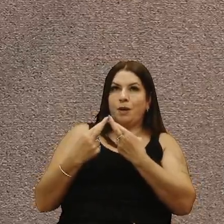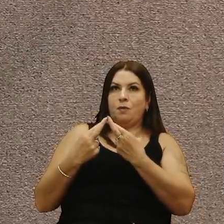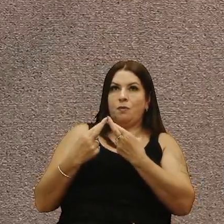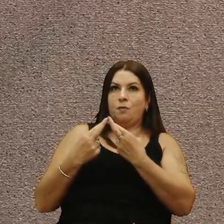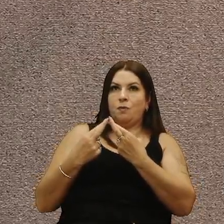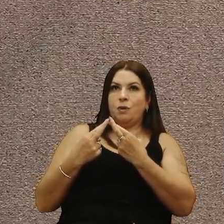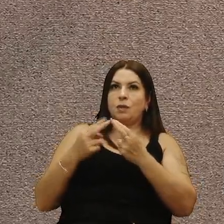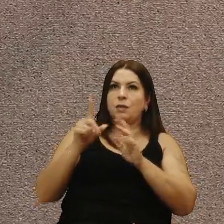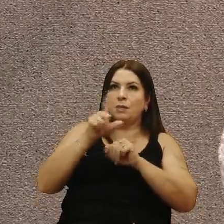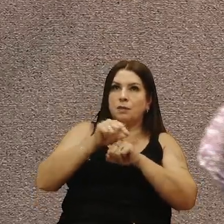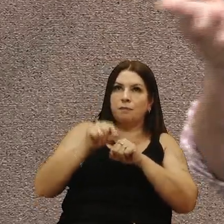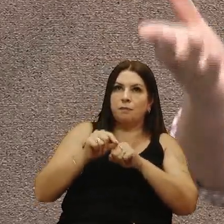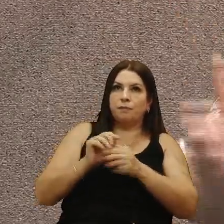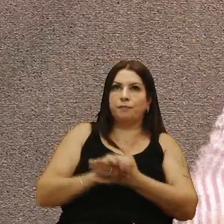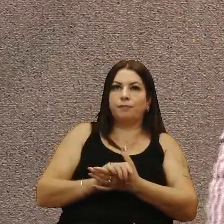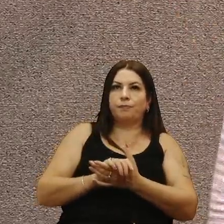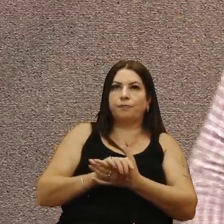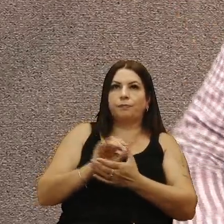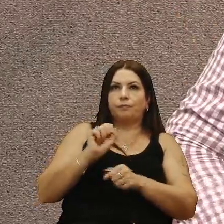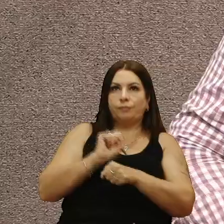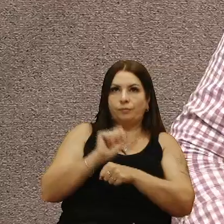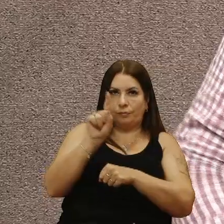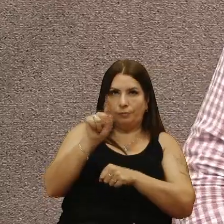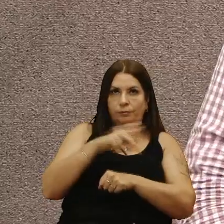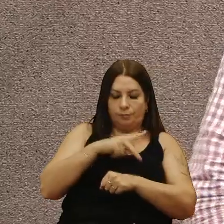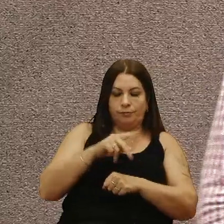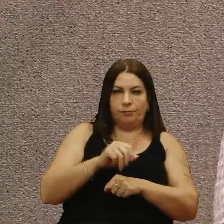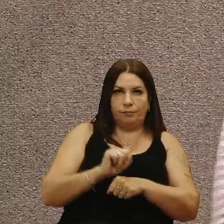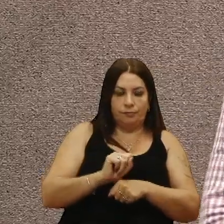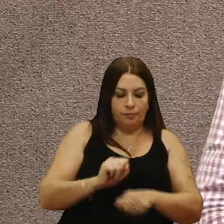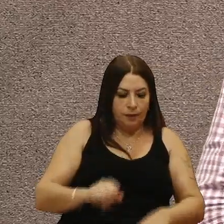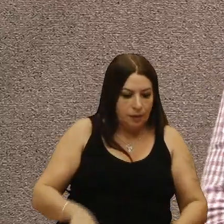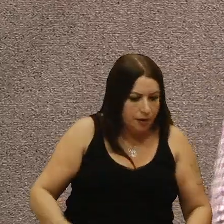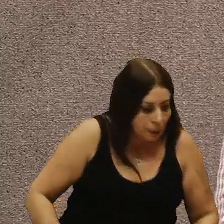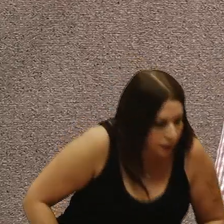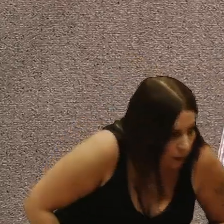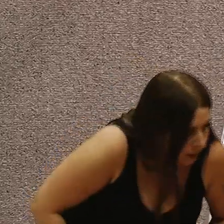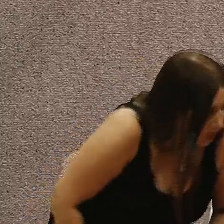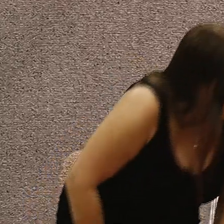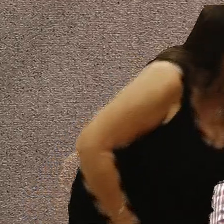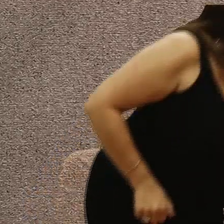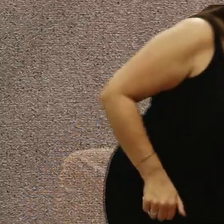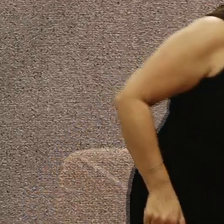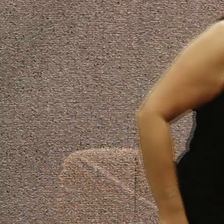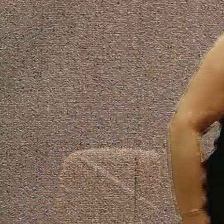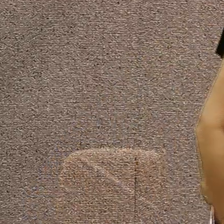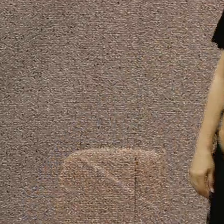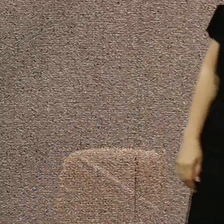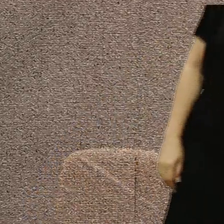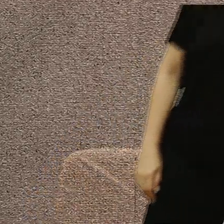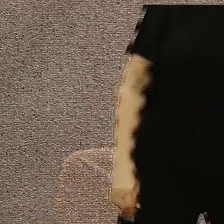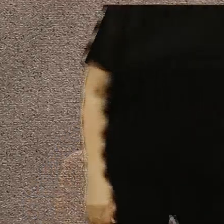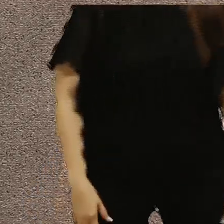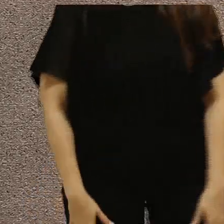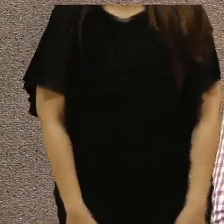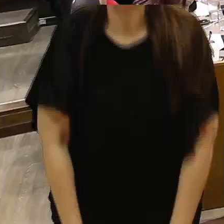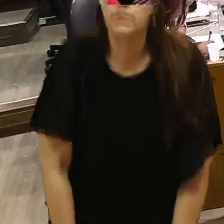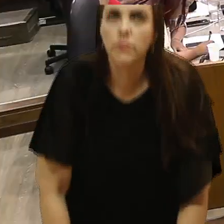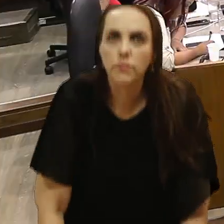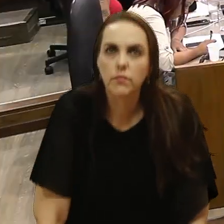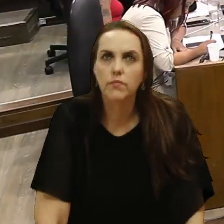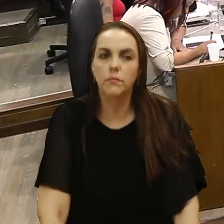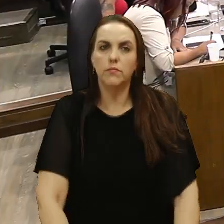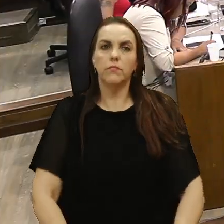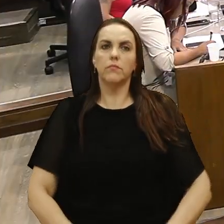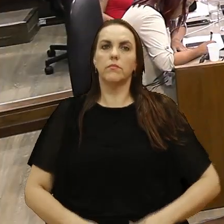seria argumentado que nós... Obrigado. Assegure a palavra, presidente. Por favor, tá segurado. Obrigado, vereador. Obrigado, vereador. Assegure a palavra, Obrigado,